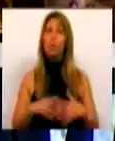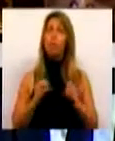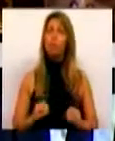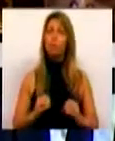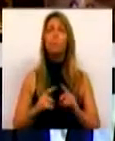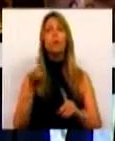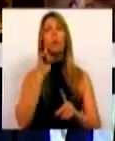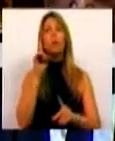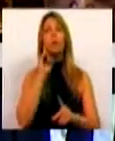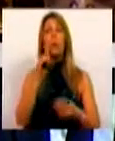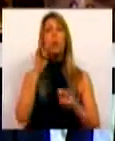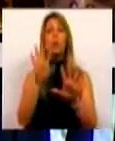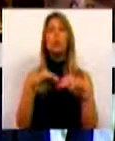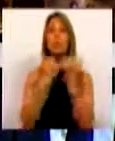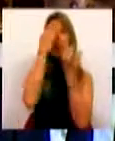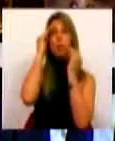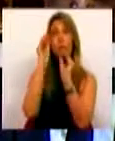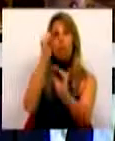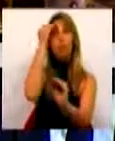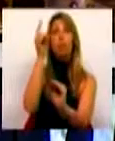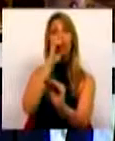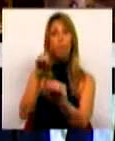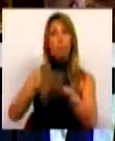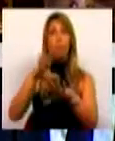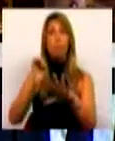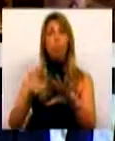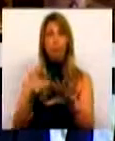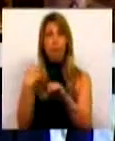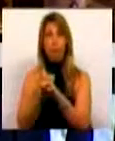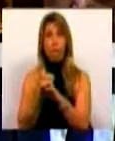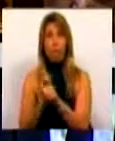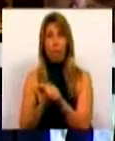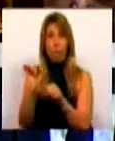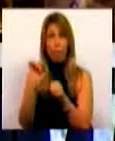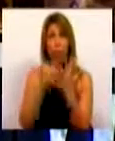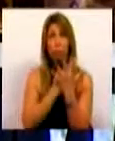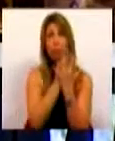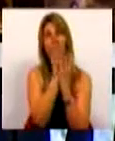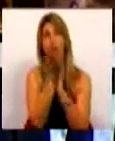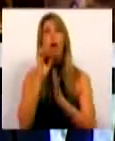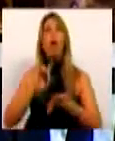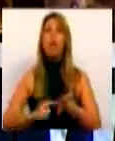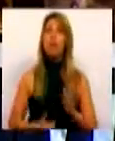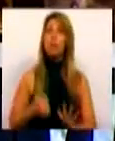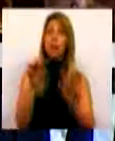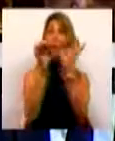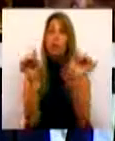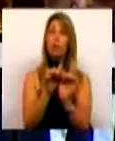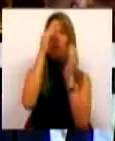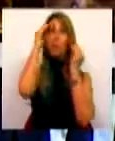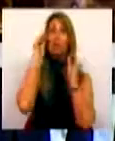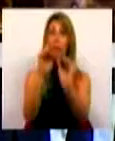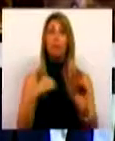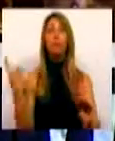e profissional dos professores, nas suas múltiplas dimensões, é primordial num sistema educativo que